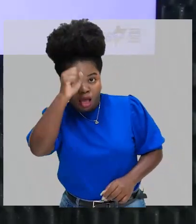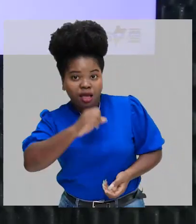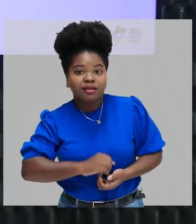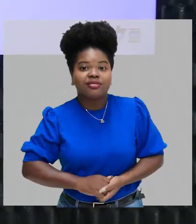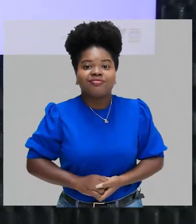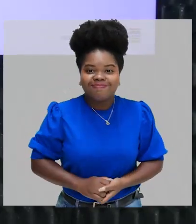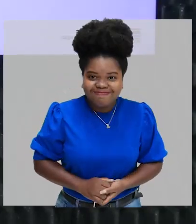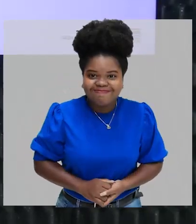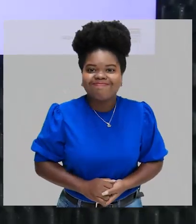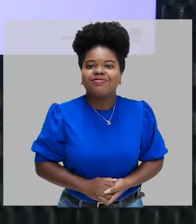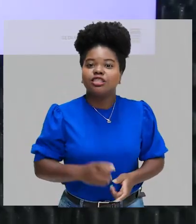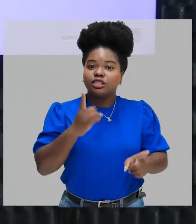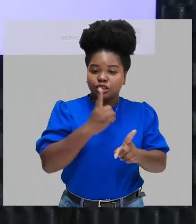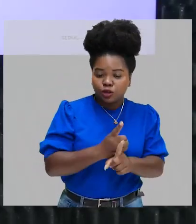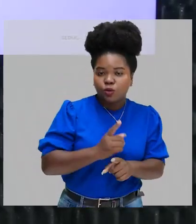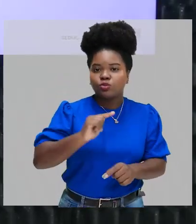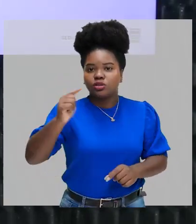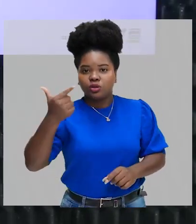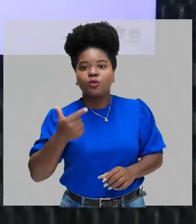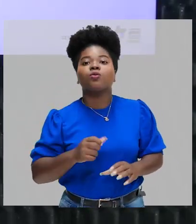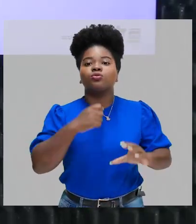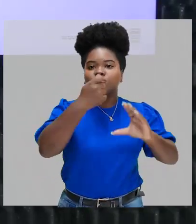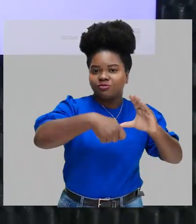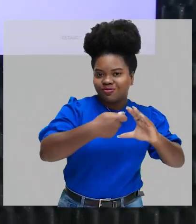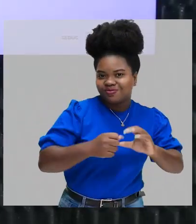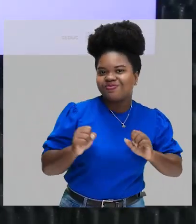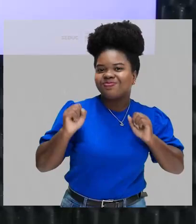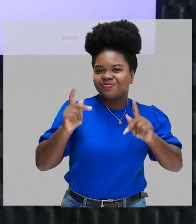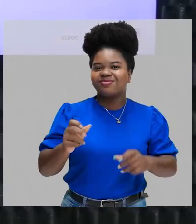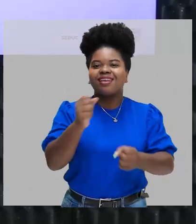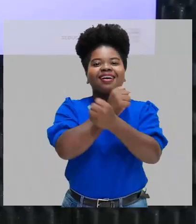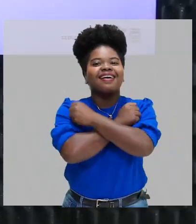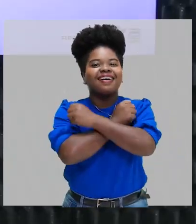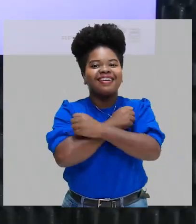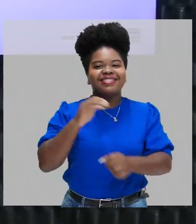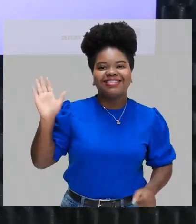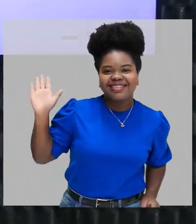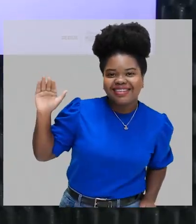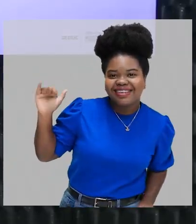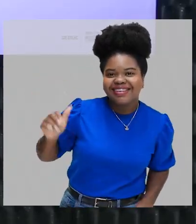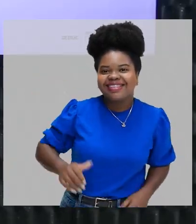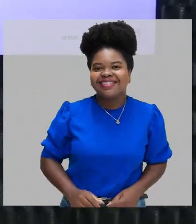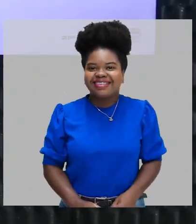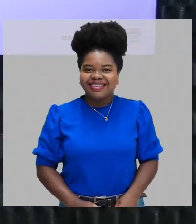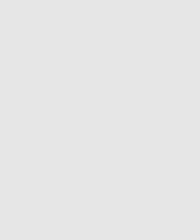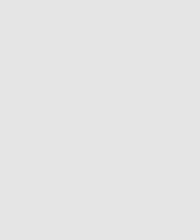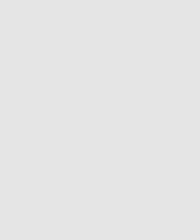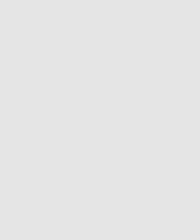vocês e a gente se vê numa próxima videoaula. Um abraço a todos. Tchau, tchau.